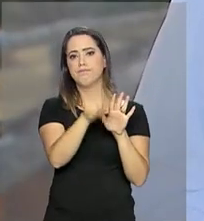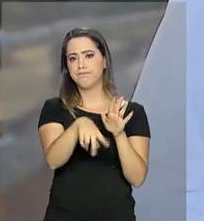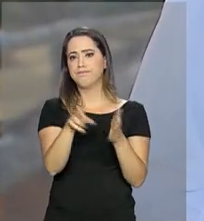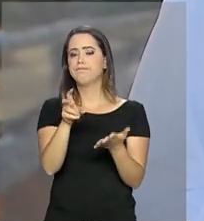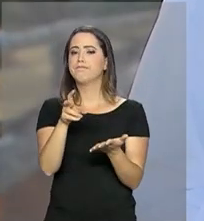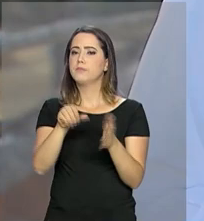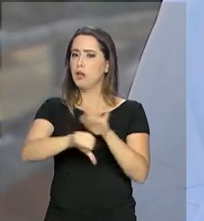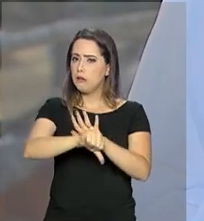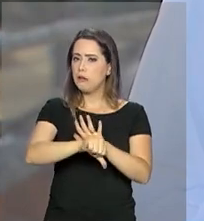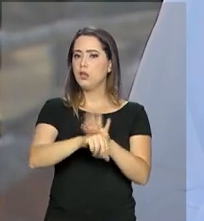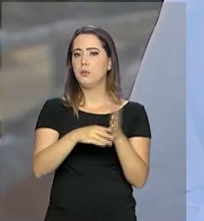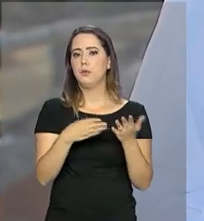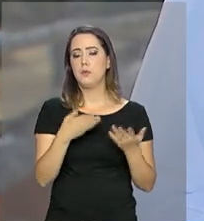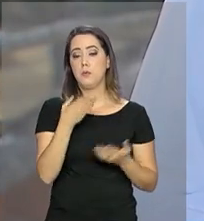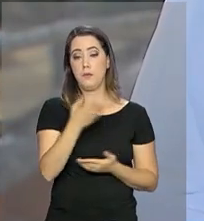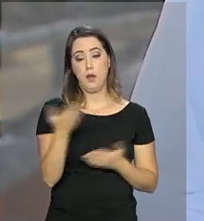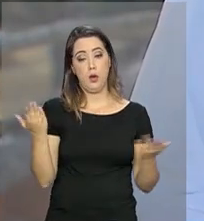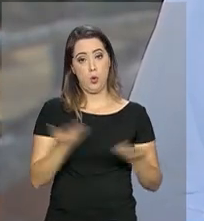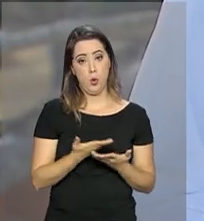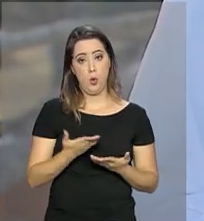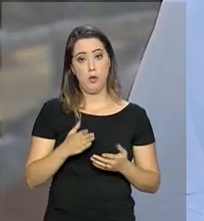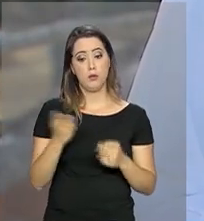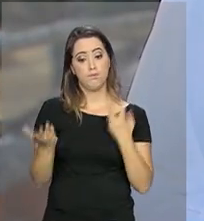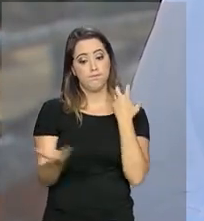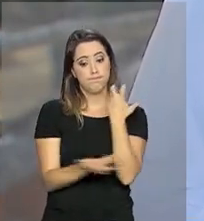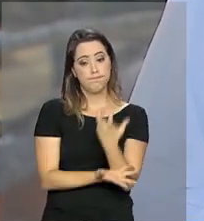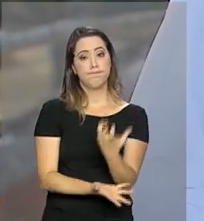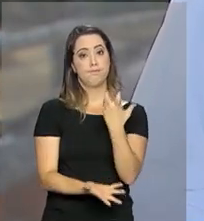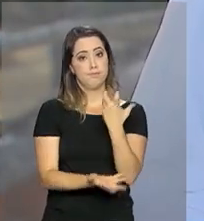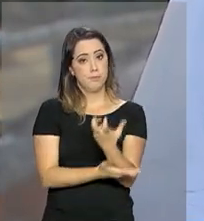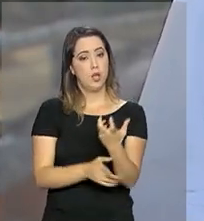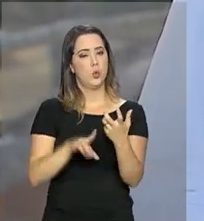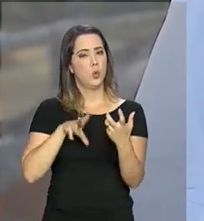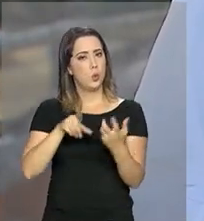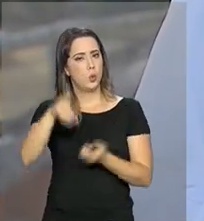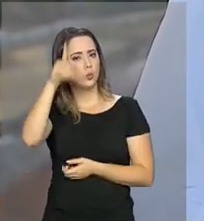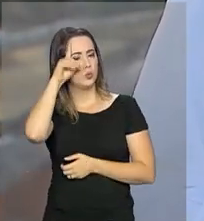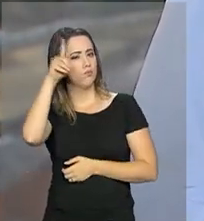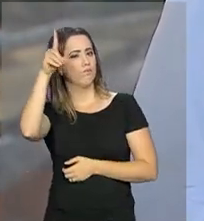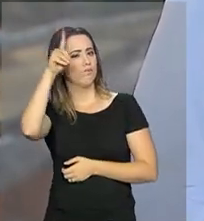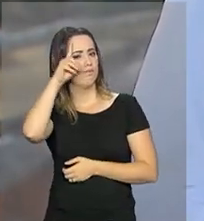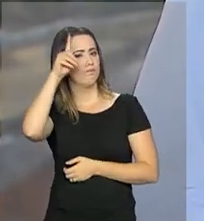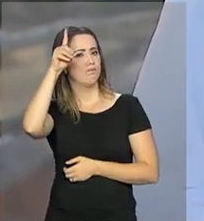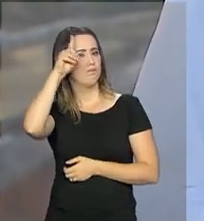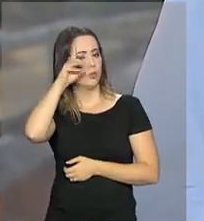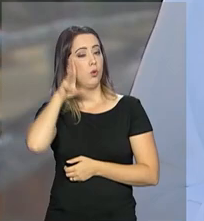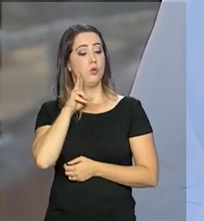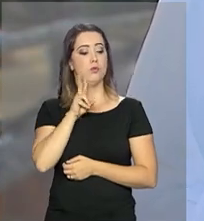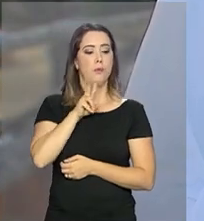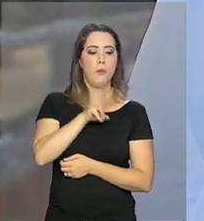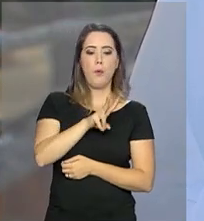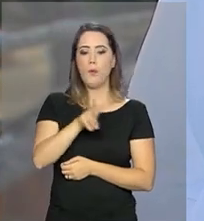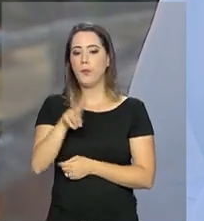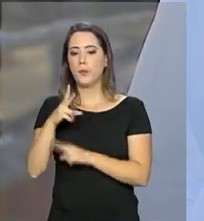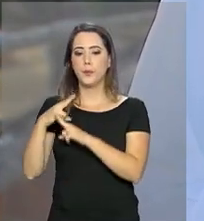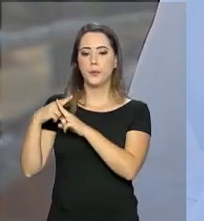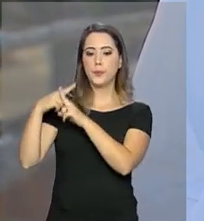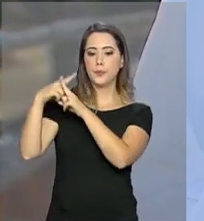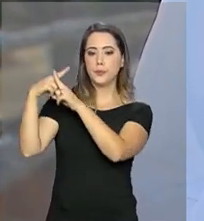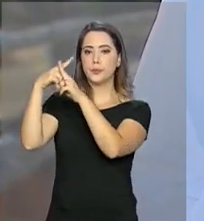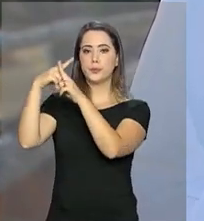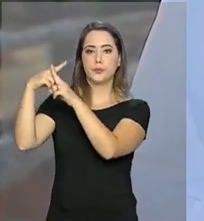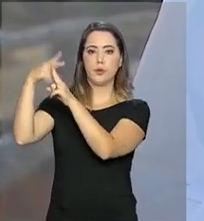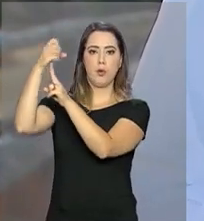agora o desmatamento no cerrado vai ter um monitoramento diário por meio do instituto nacional de pesquisas